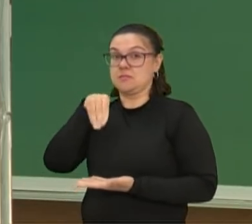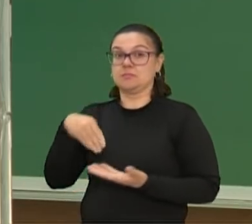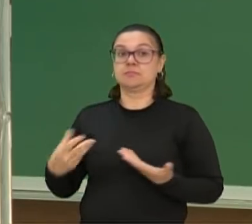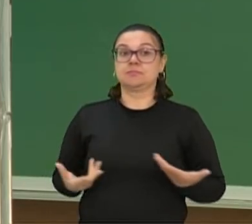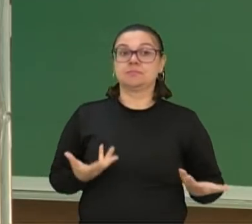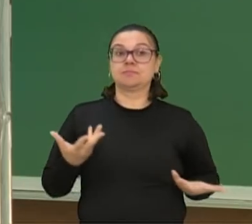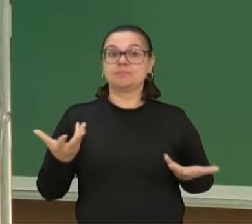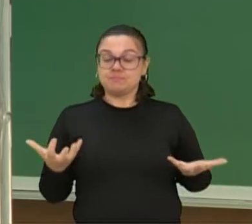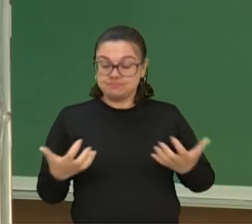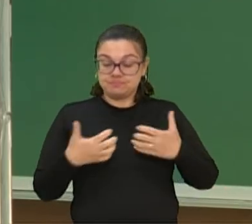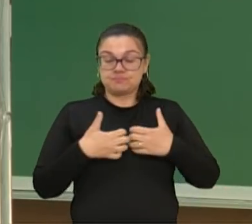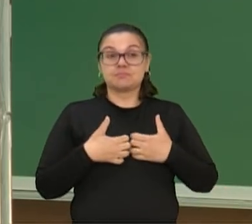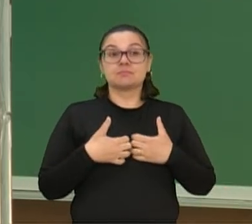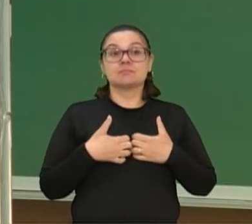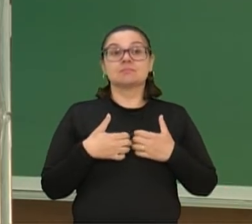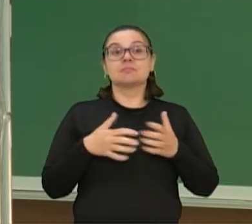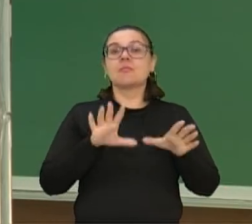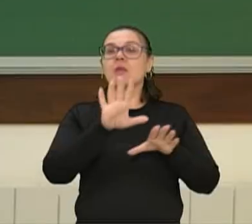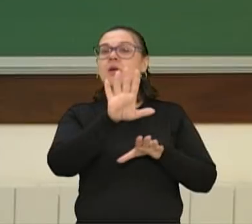essência.